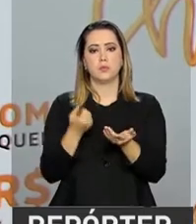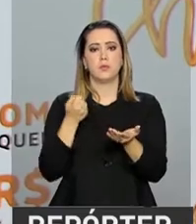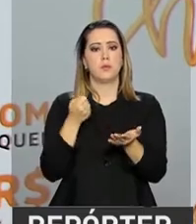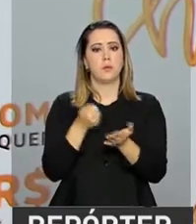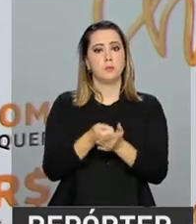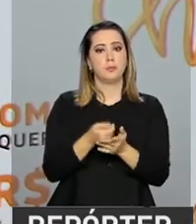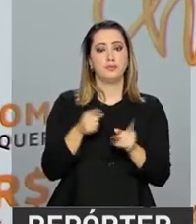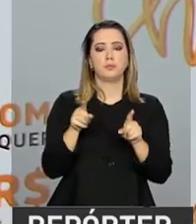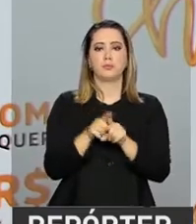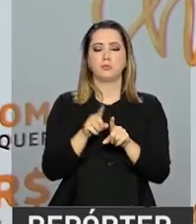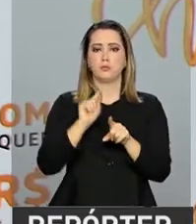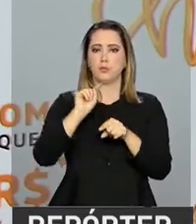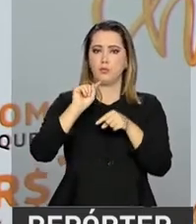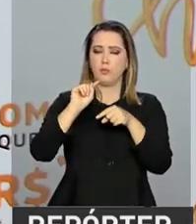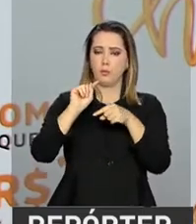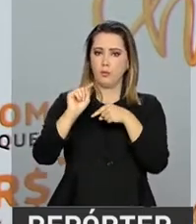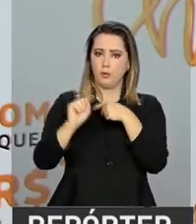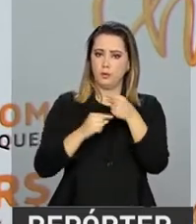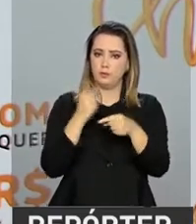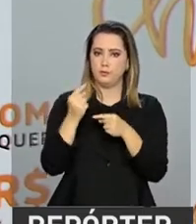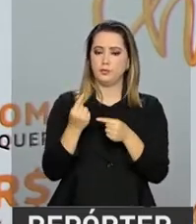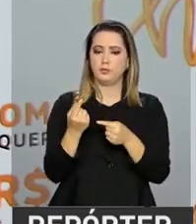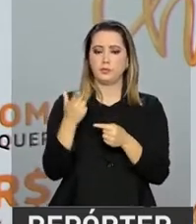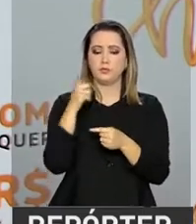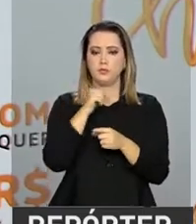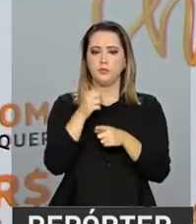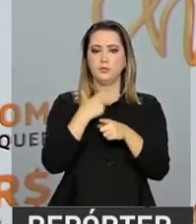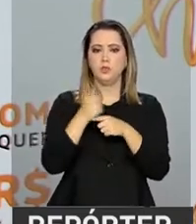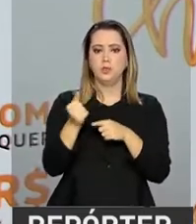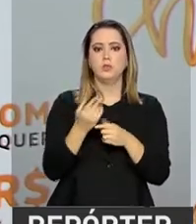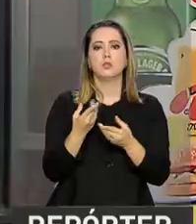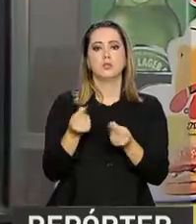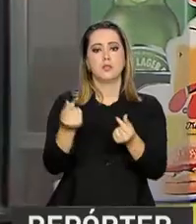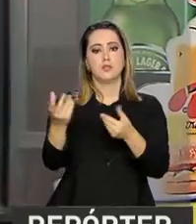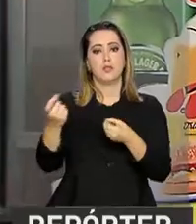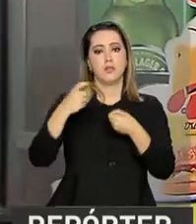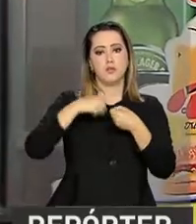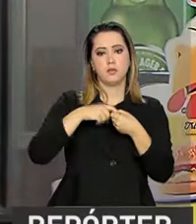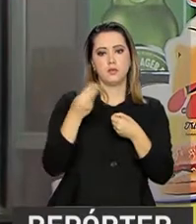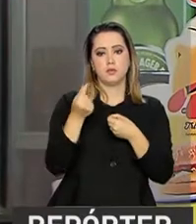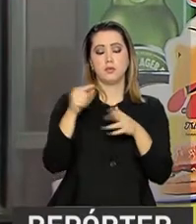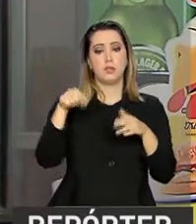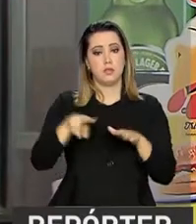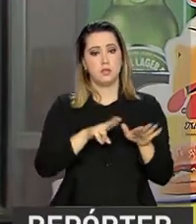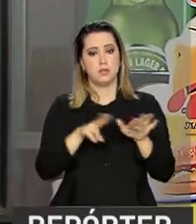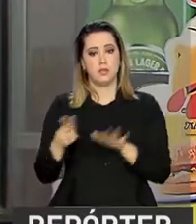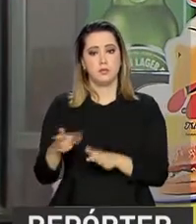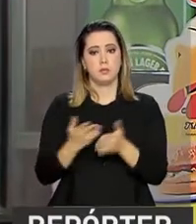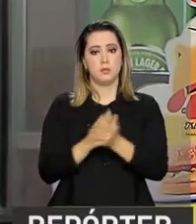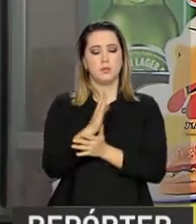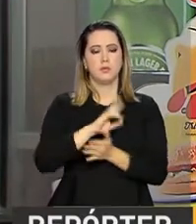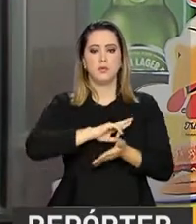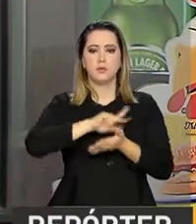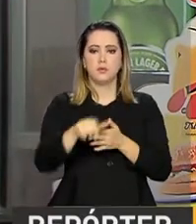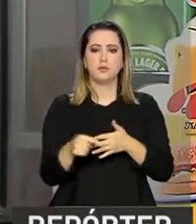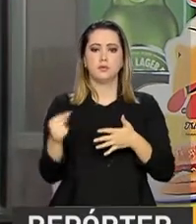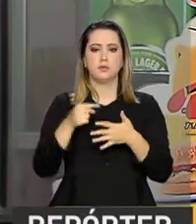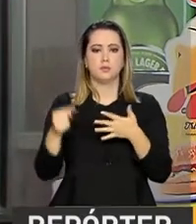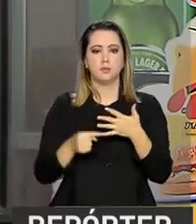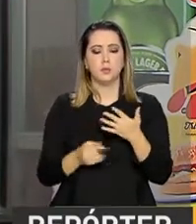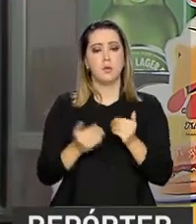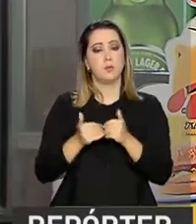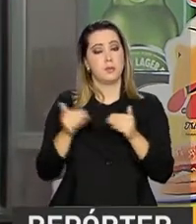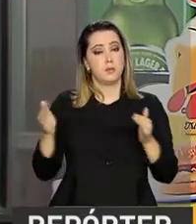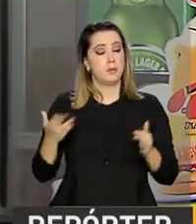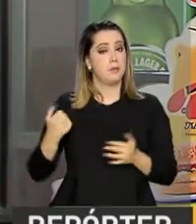depois chegarem no playback do negócio e nessa semana o governo aprovou um pacote de medidas para ampliar